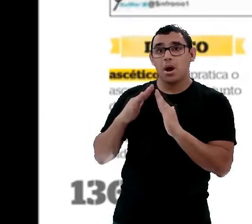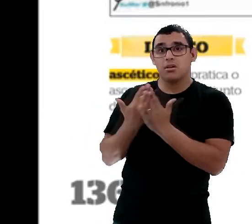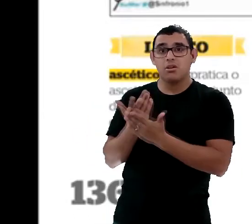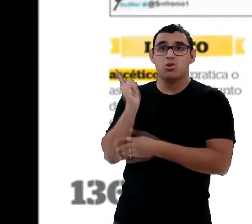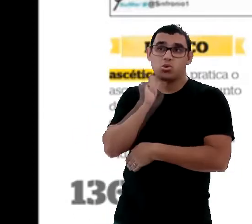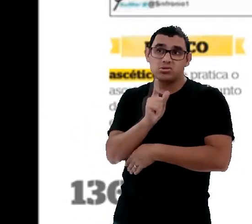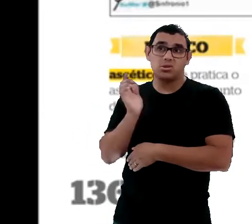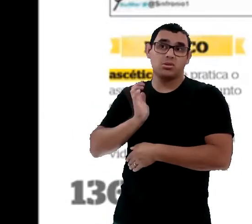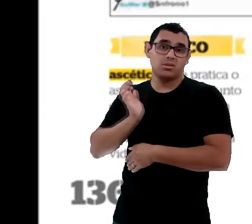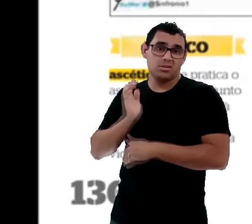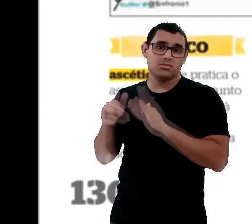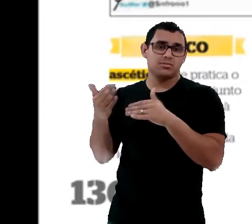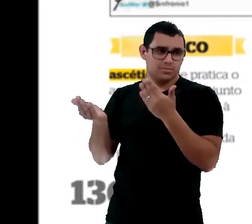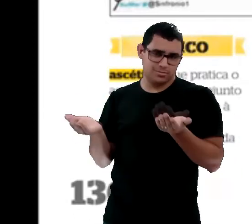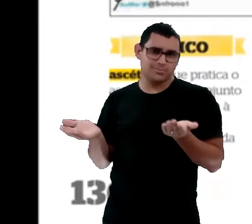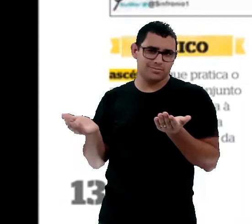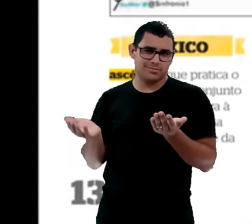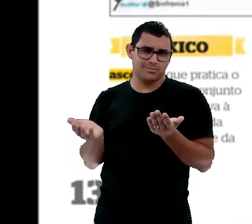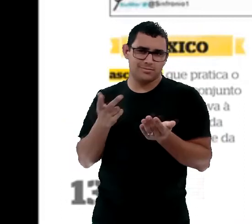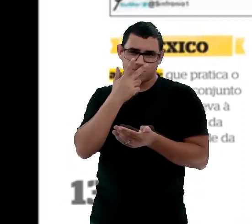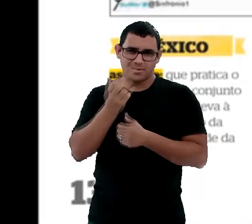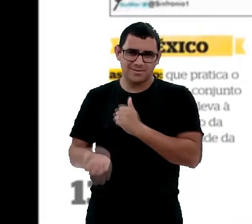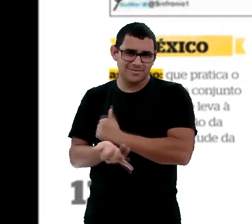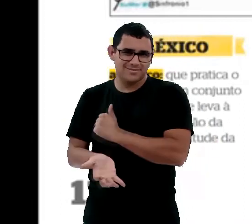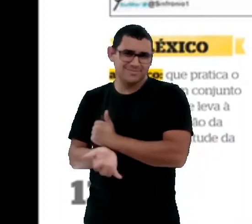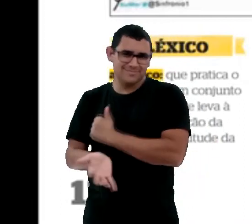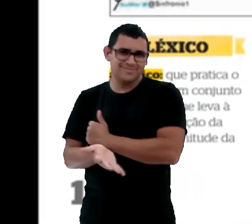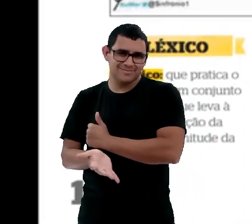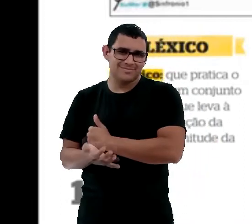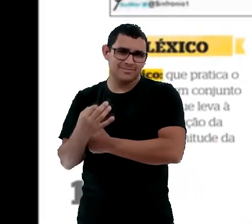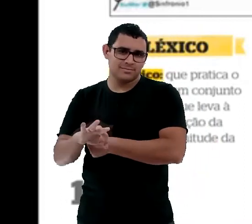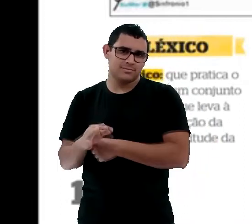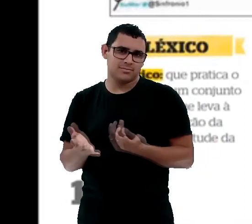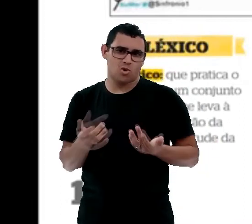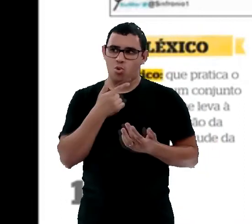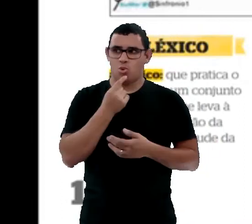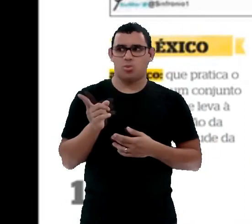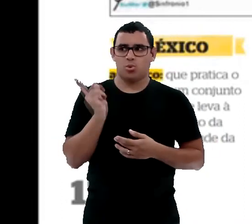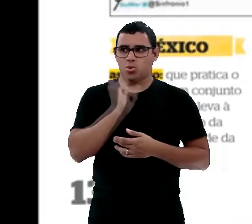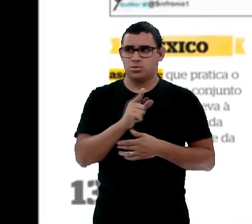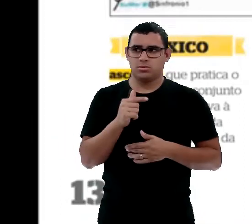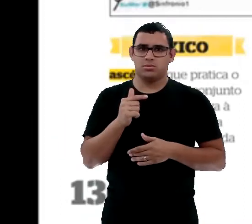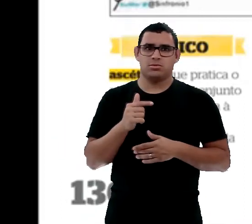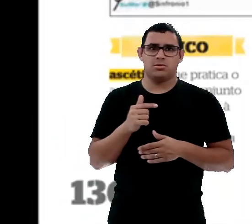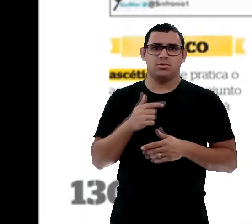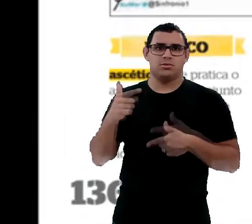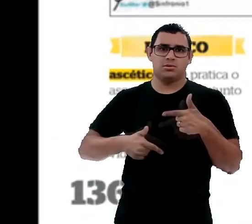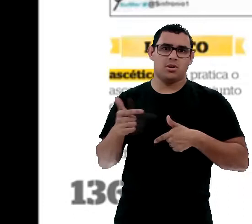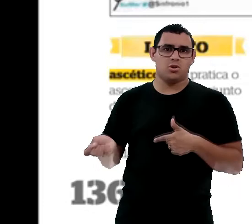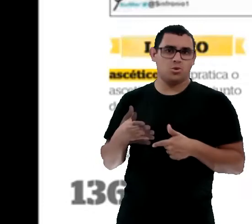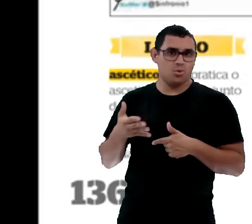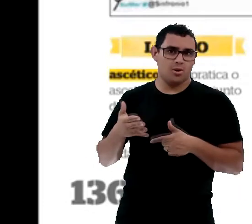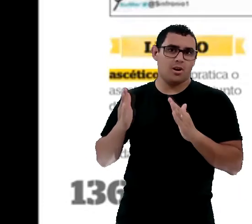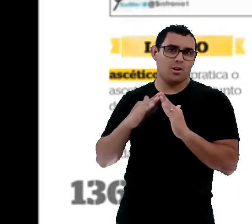pessoa inventar uma coisinha lá, dizendo que não tinha nada, entrou na igreja dele, já conseguiu 2 carros, o marido já